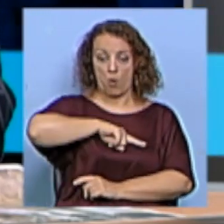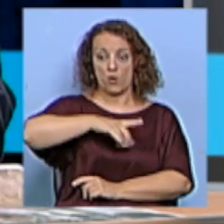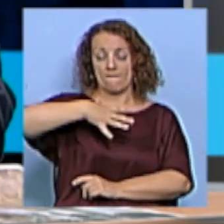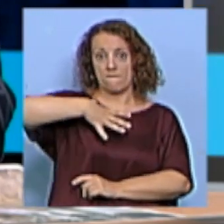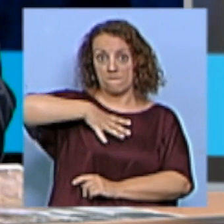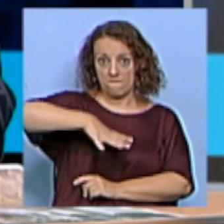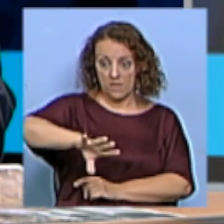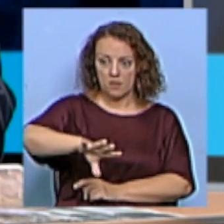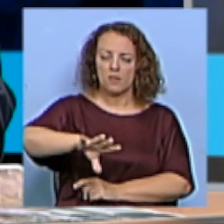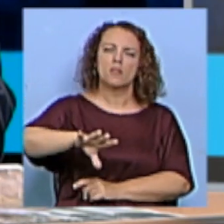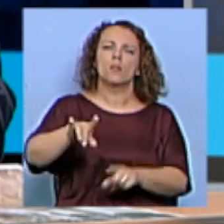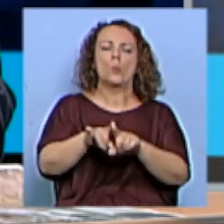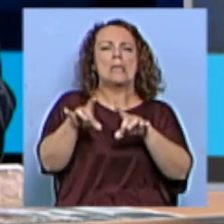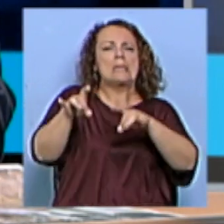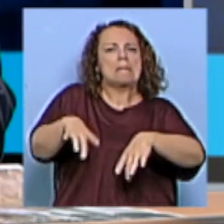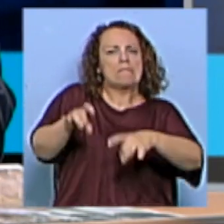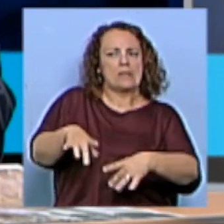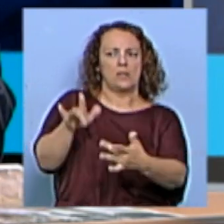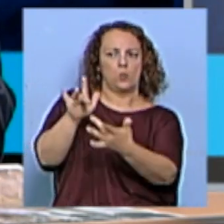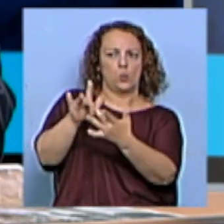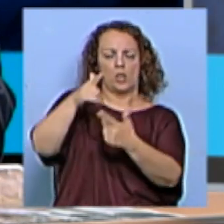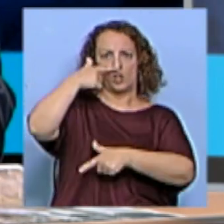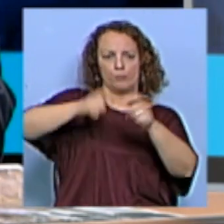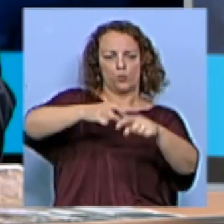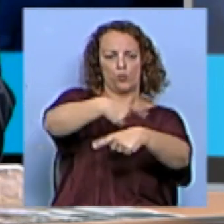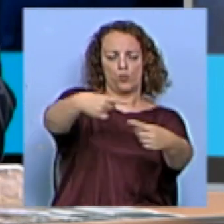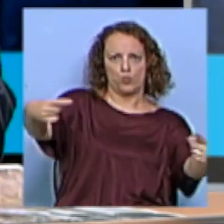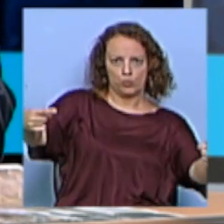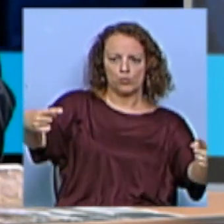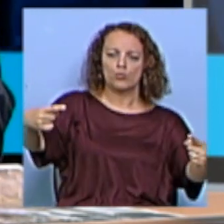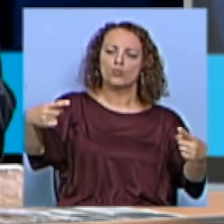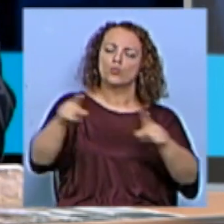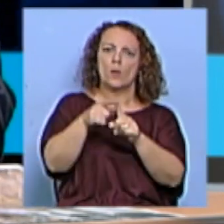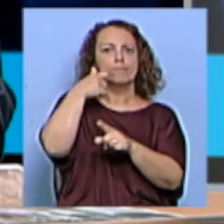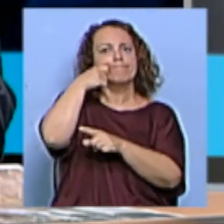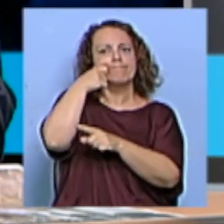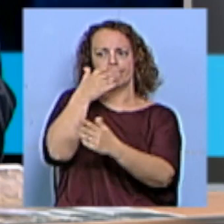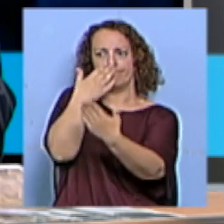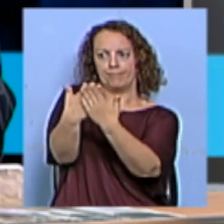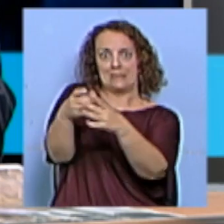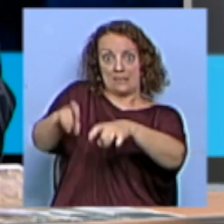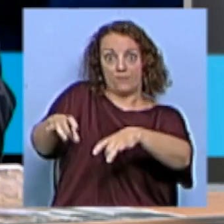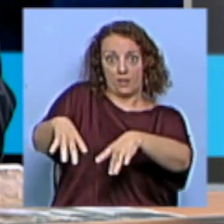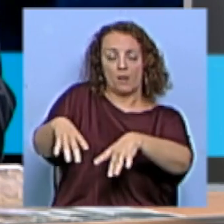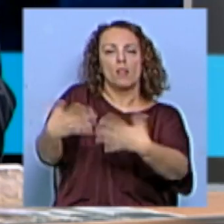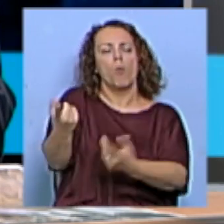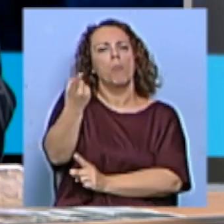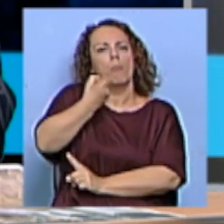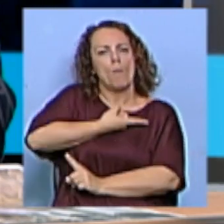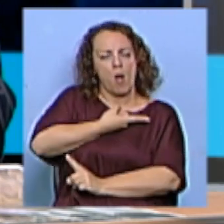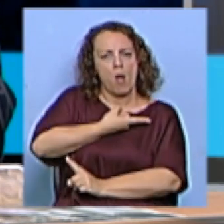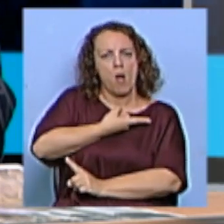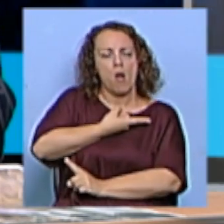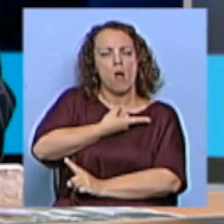que estejamos em contacto uns com os outros, em termos físicos, então devemos